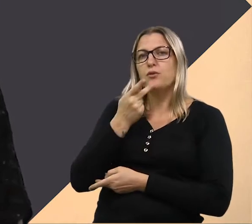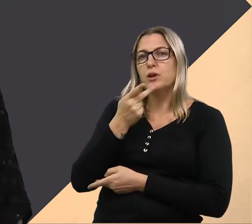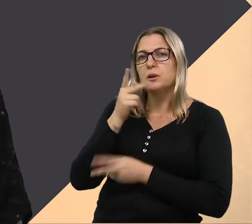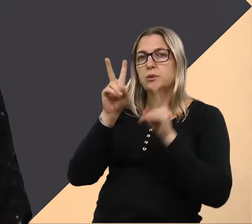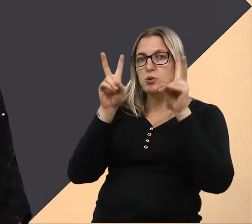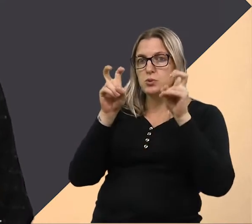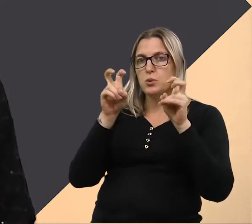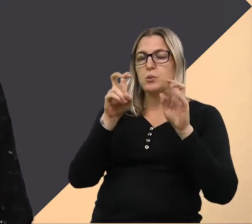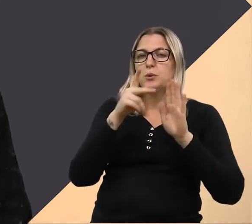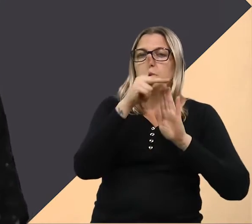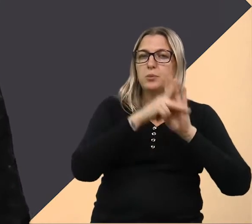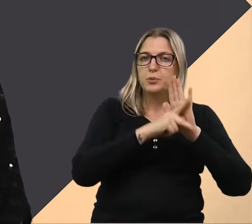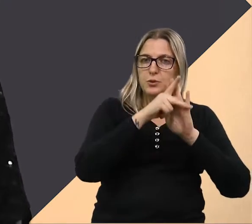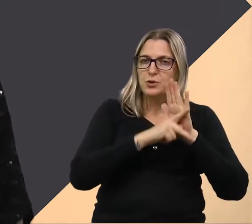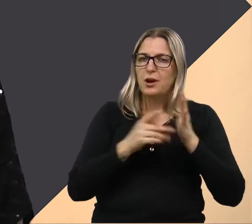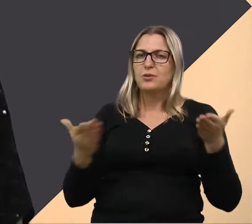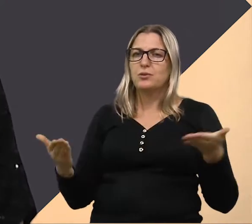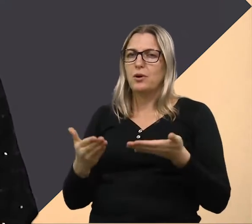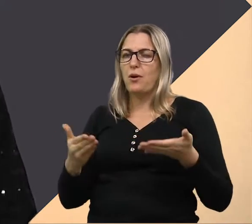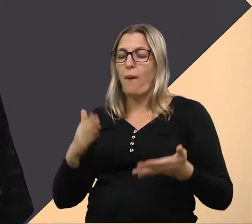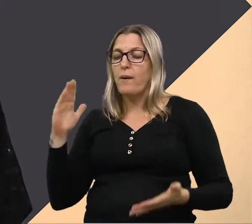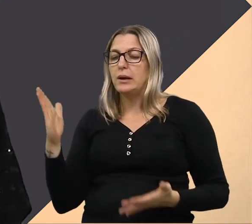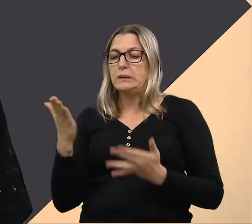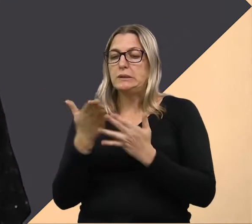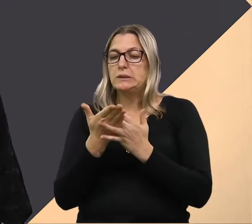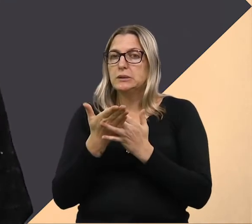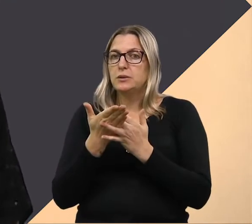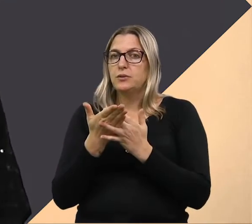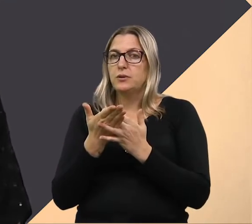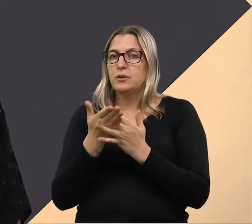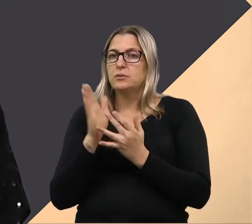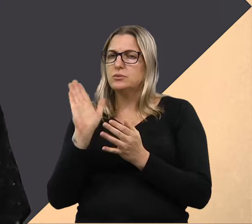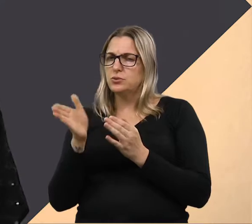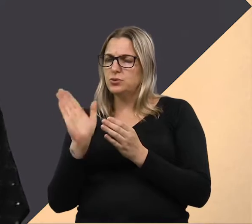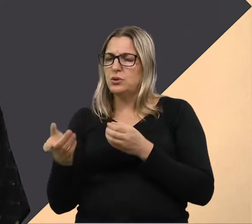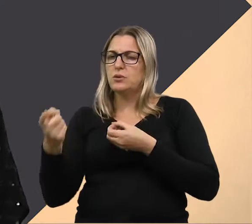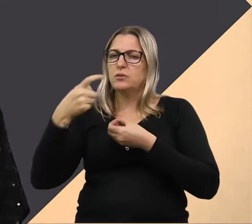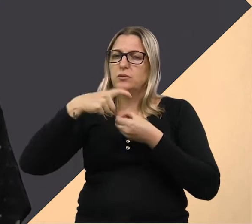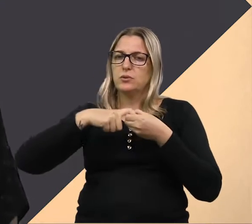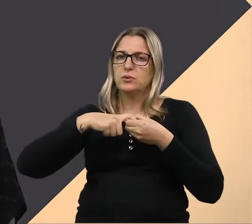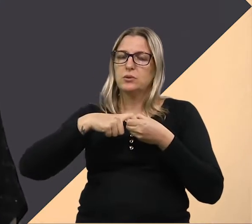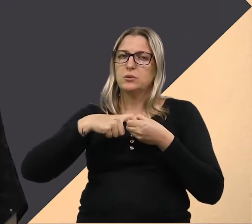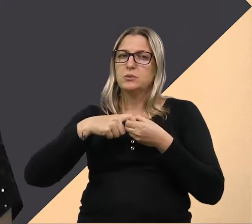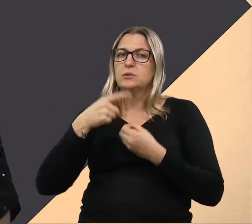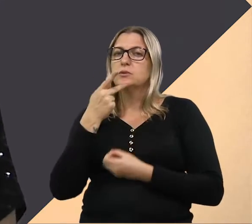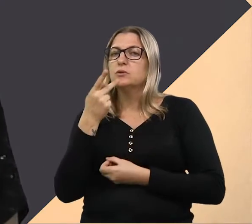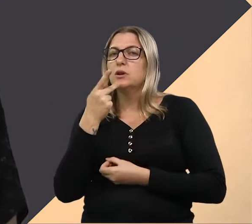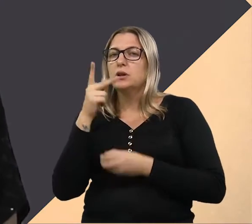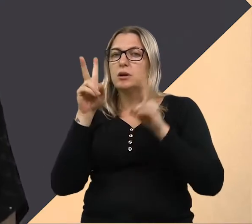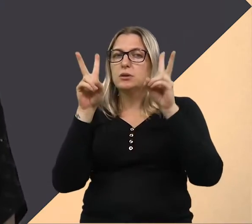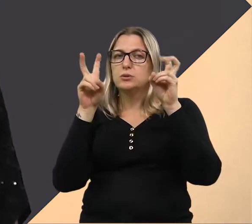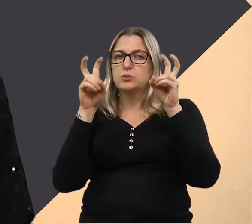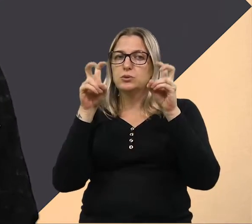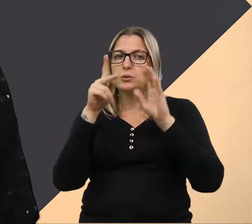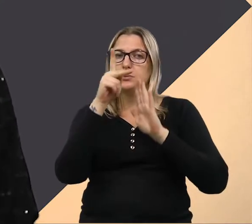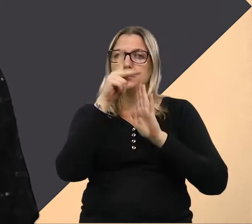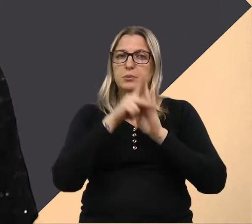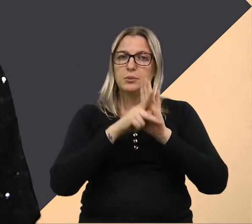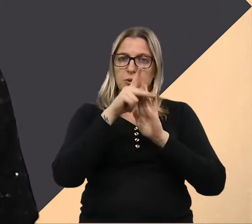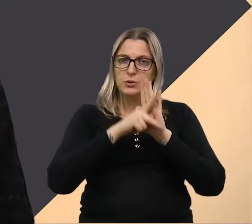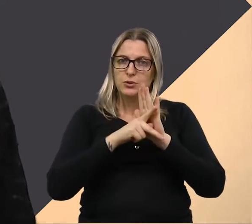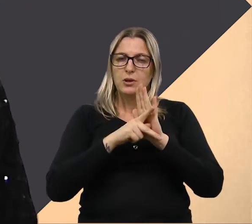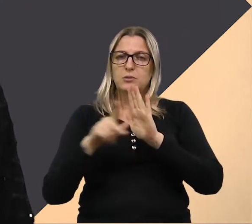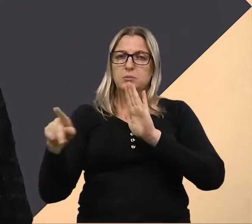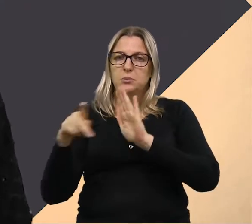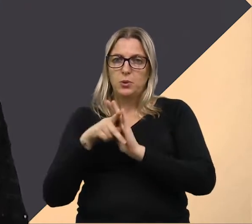vai falar um pouquinho do cred mais agora então a gente vai fazer um rápido intervalo mas é instantes estamos de volta falando um pouco mais sobre